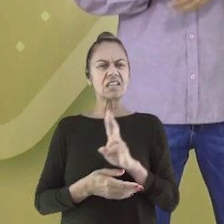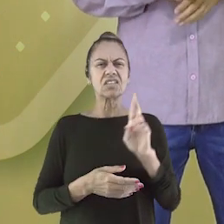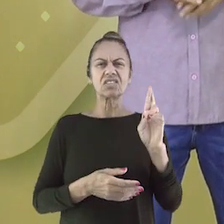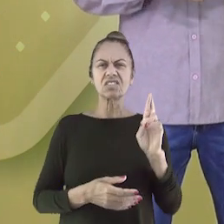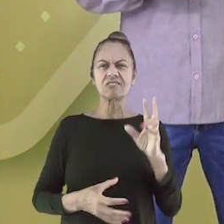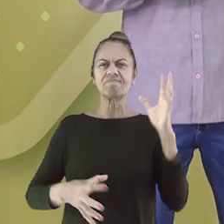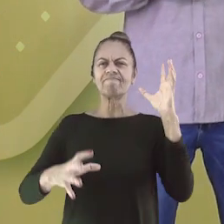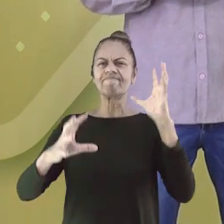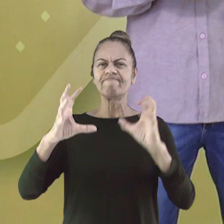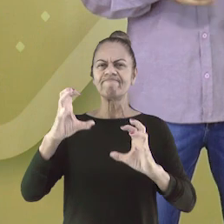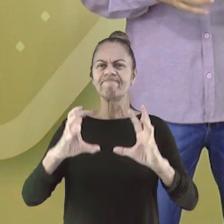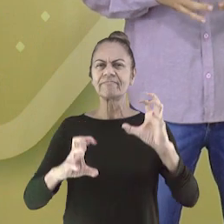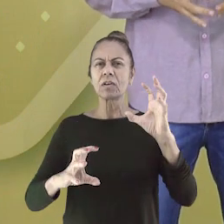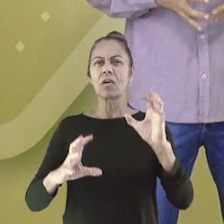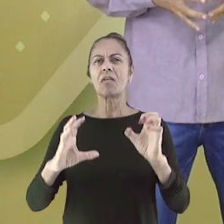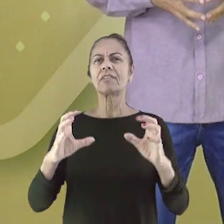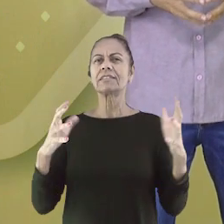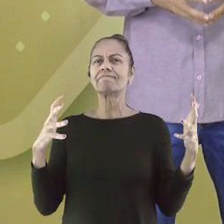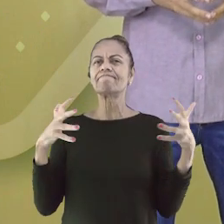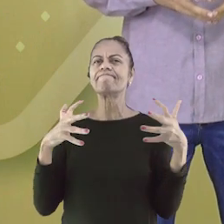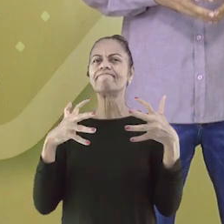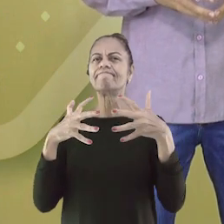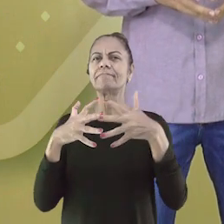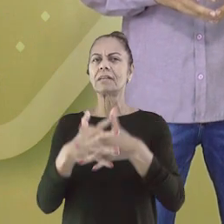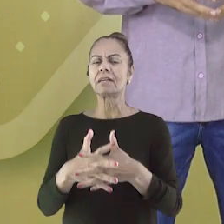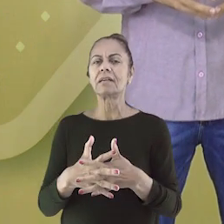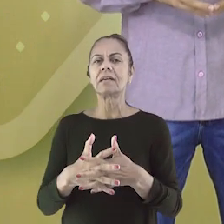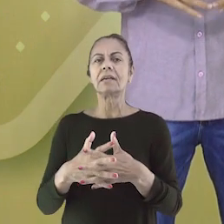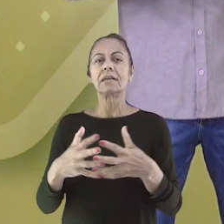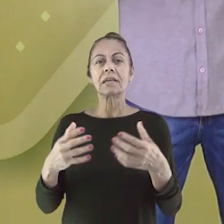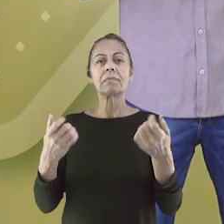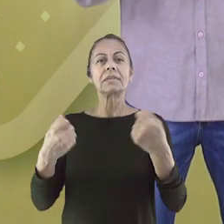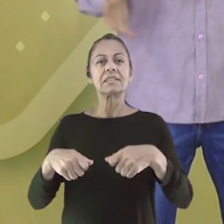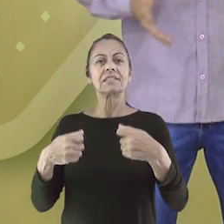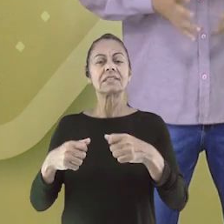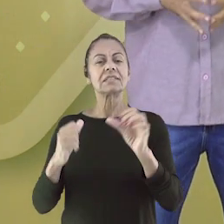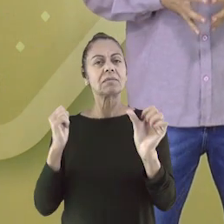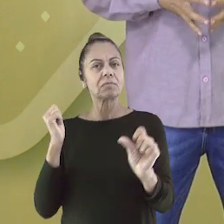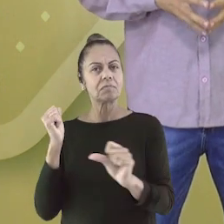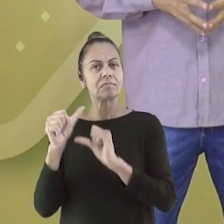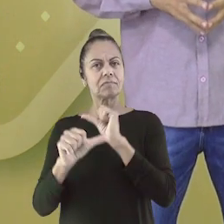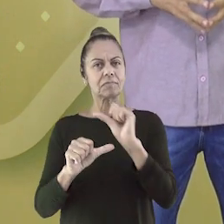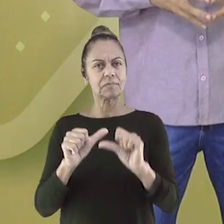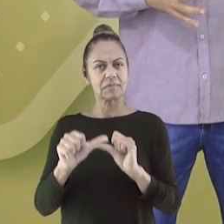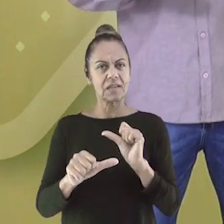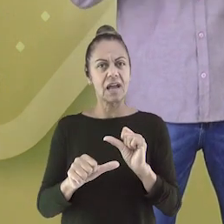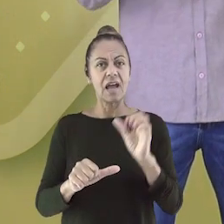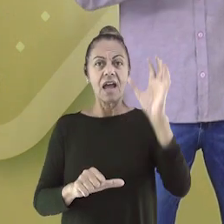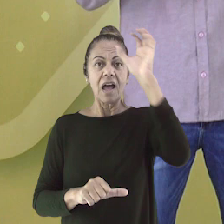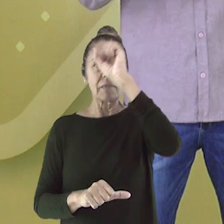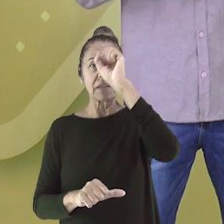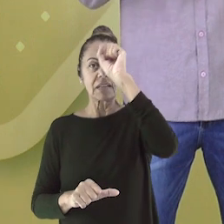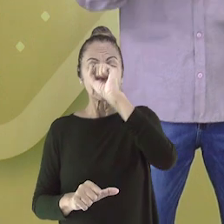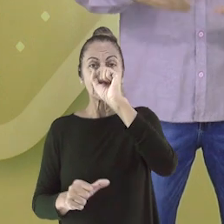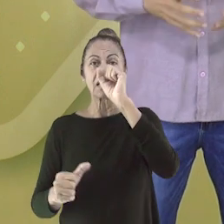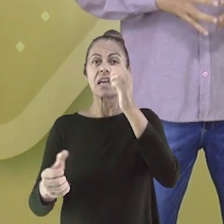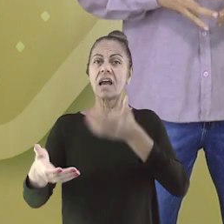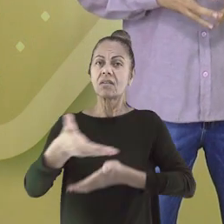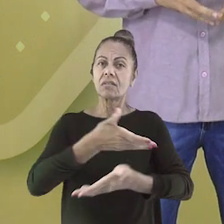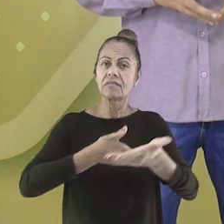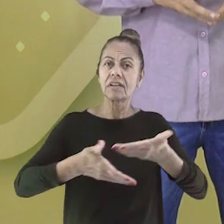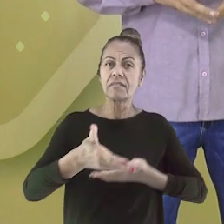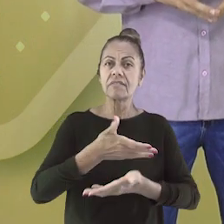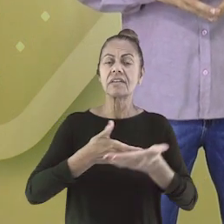noticiários conflitos e atos de intolerância religiosa no mundo todo, na verdade. A gente precisa acompanhar para mudar